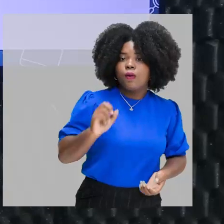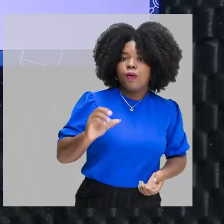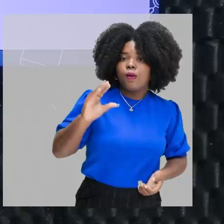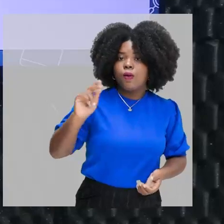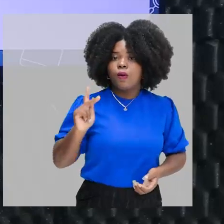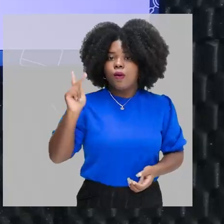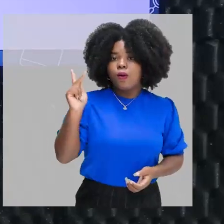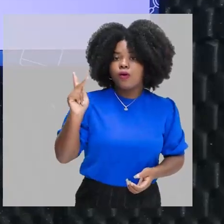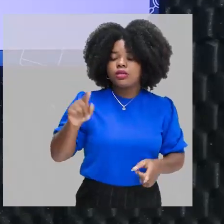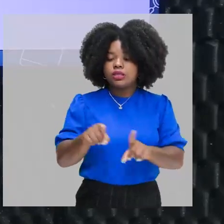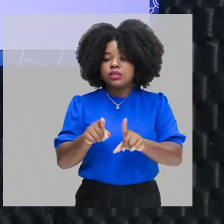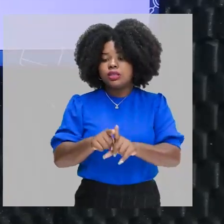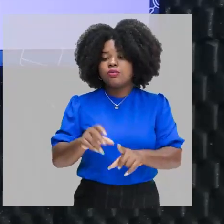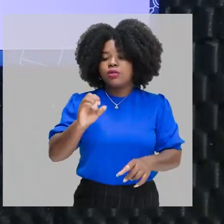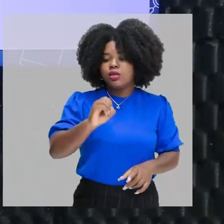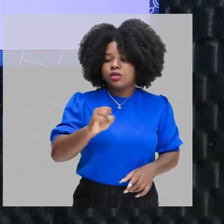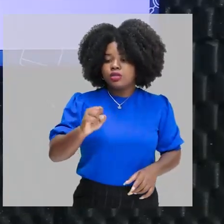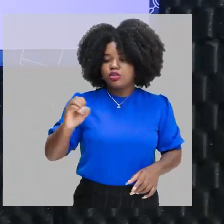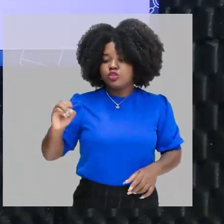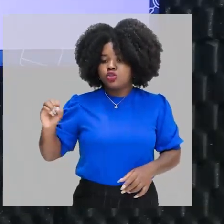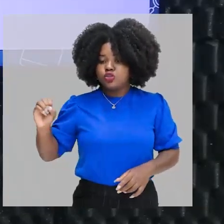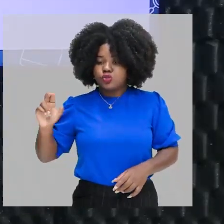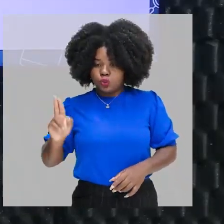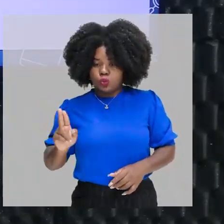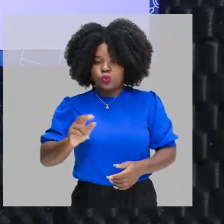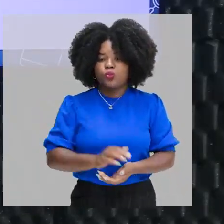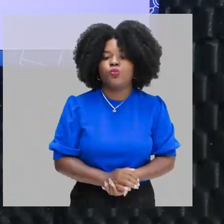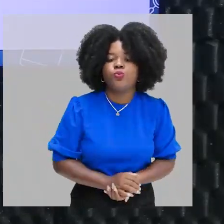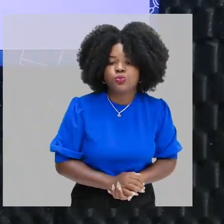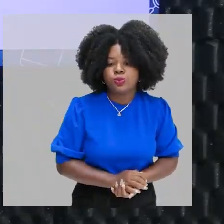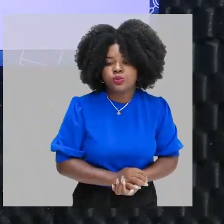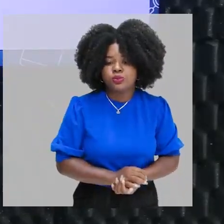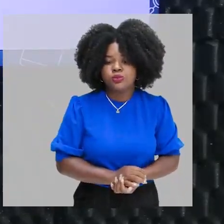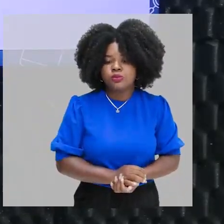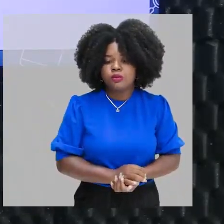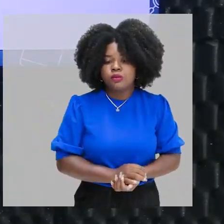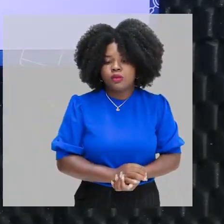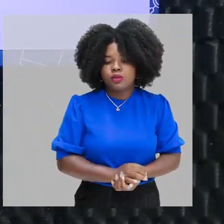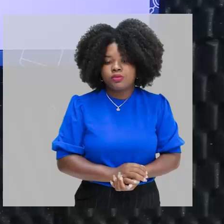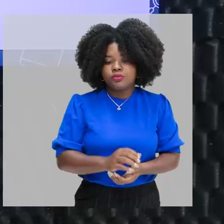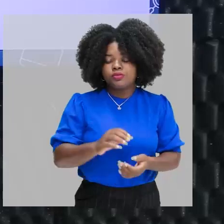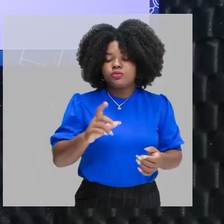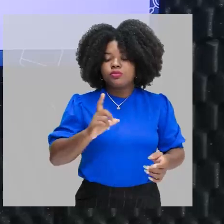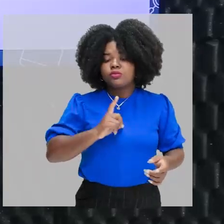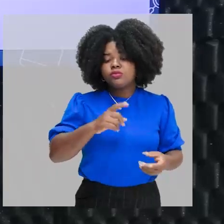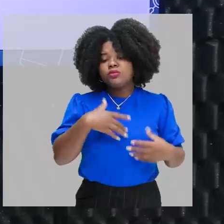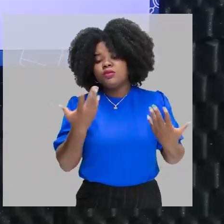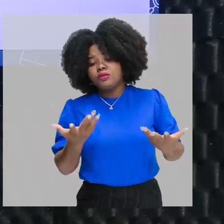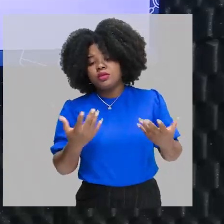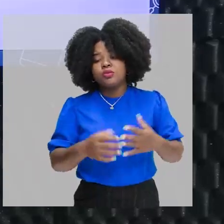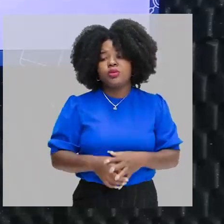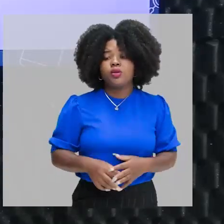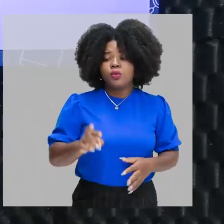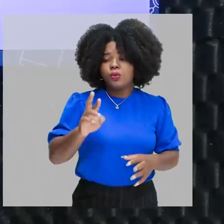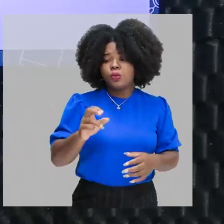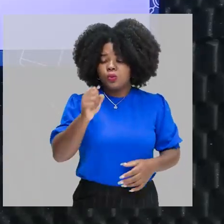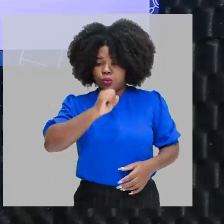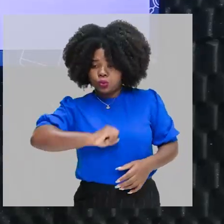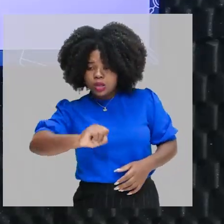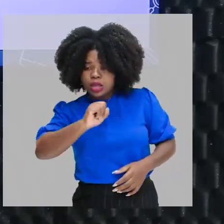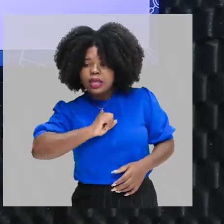soul, ou a música rock e a música soul. Tanto que o reggae, na verdade, ele vem depois